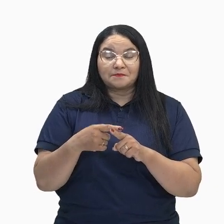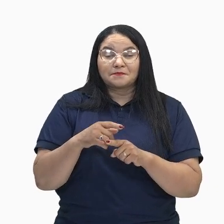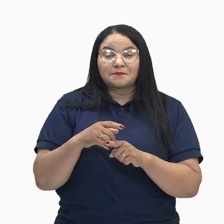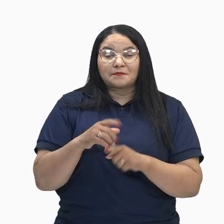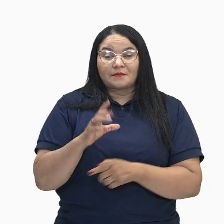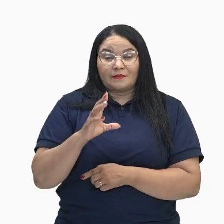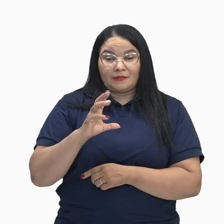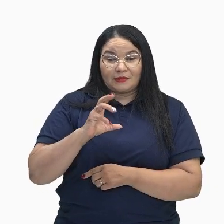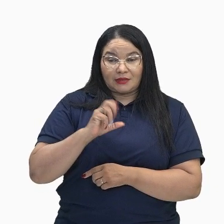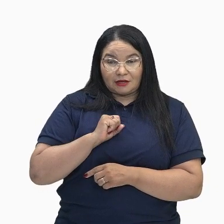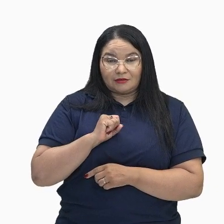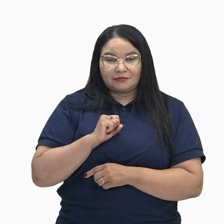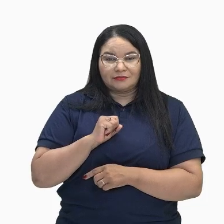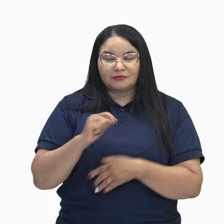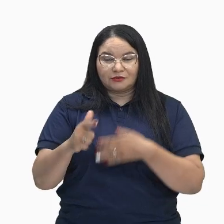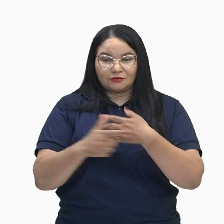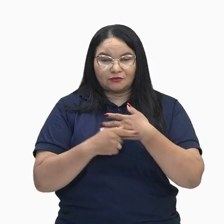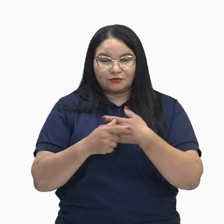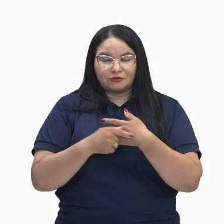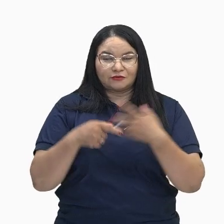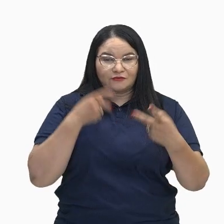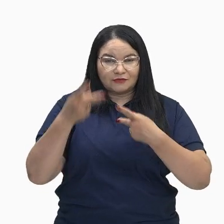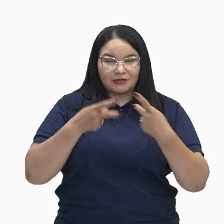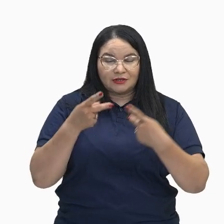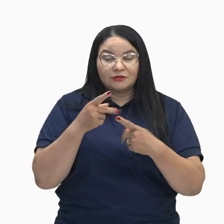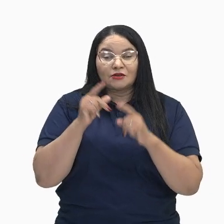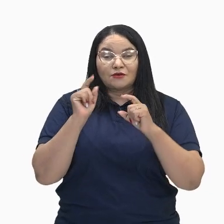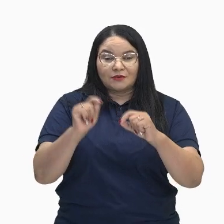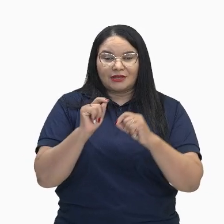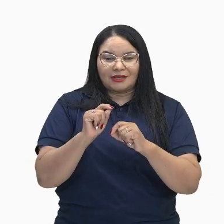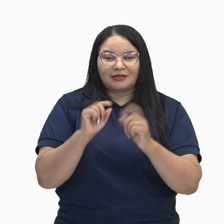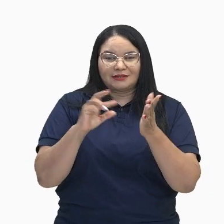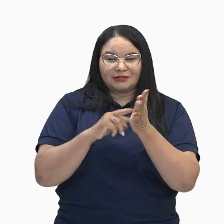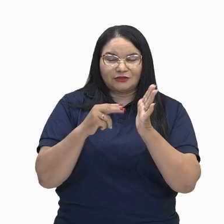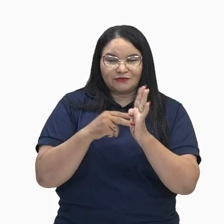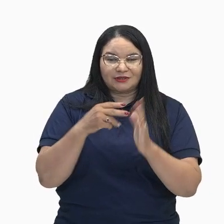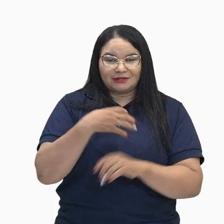falando do amor sentimento, né?